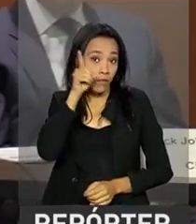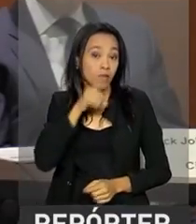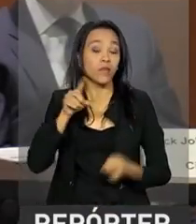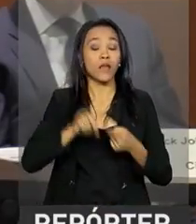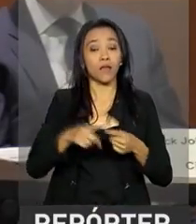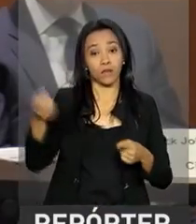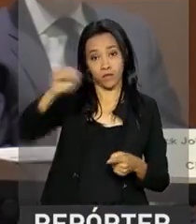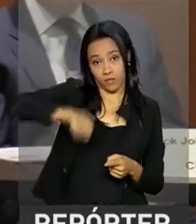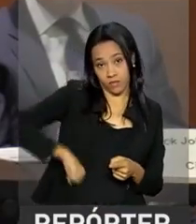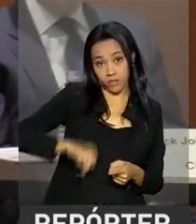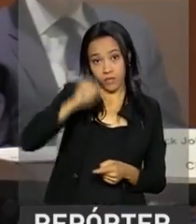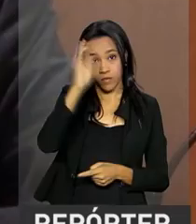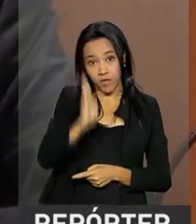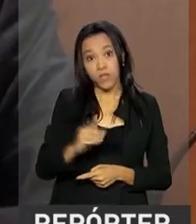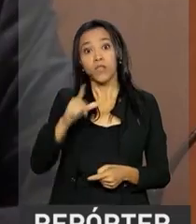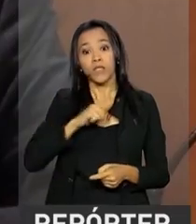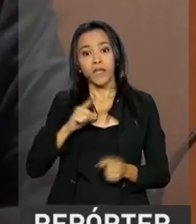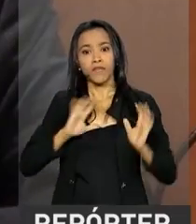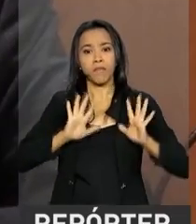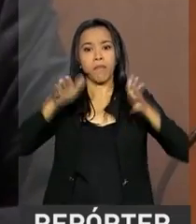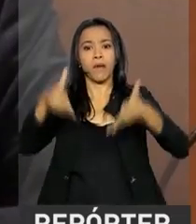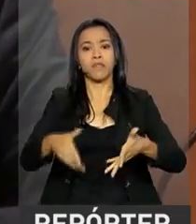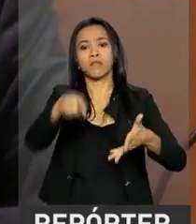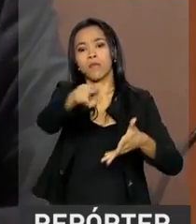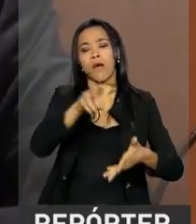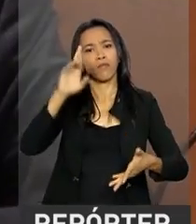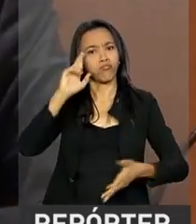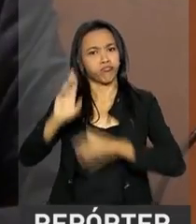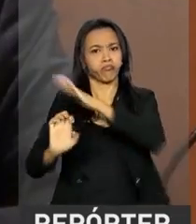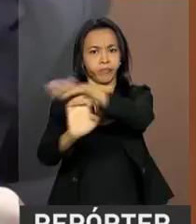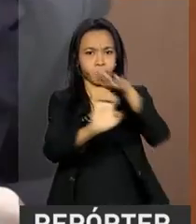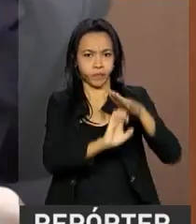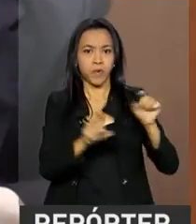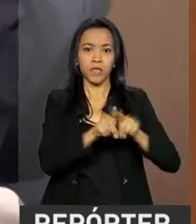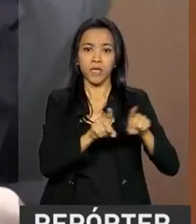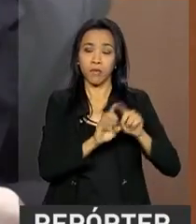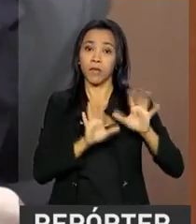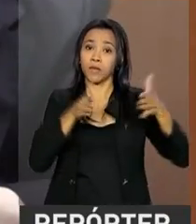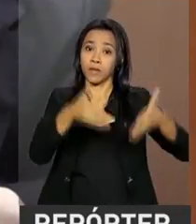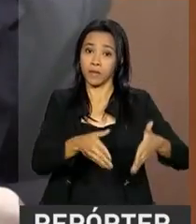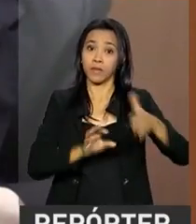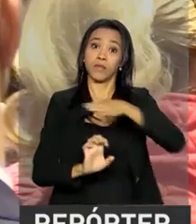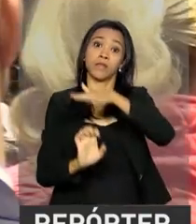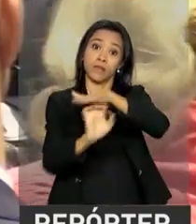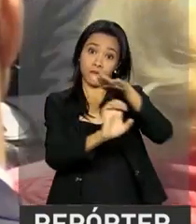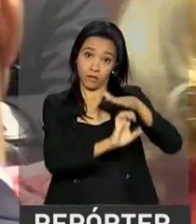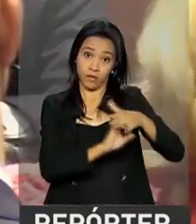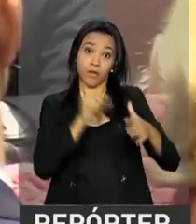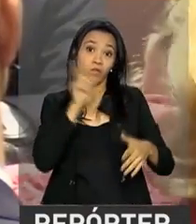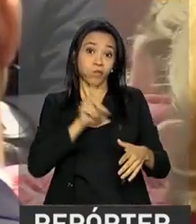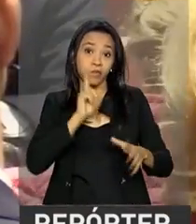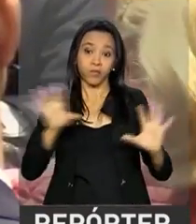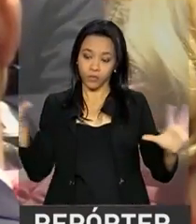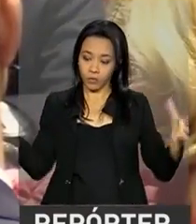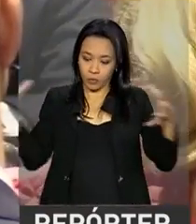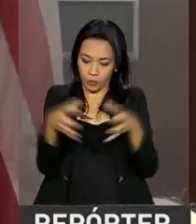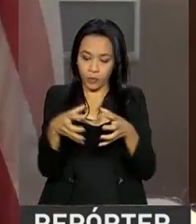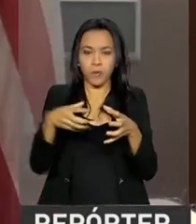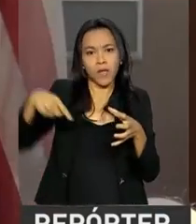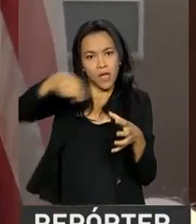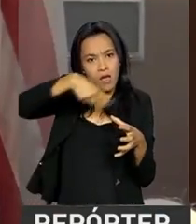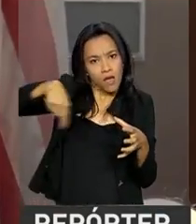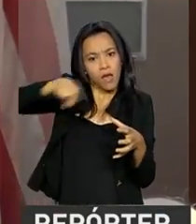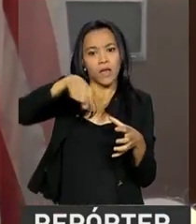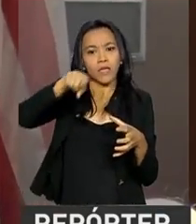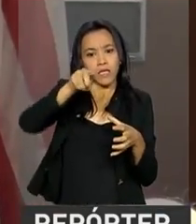do brasil participarão também empresários de companhias brasileiras e americanas como entre sc braga sendo bom e general electric o